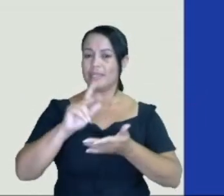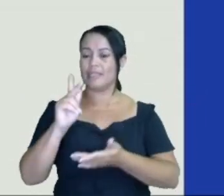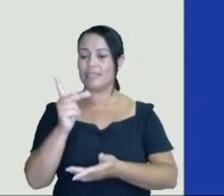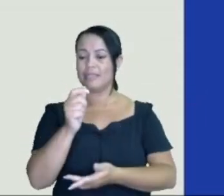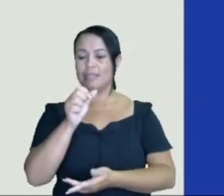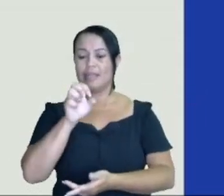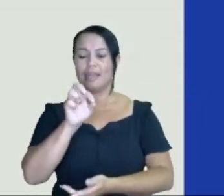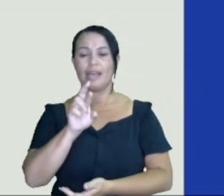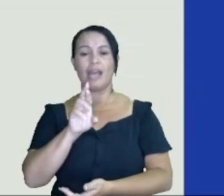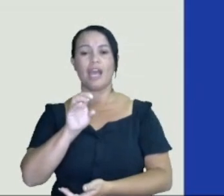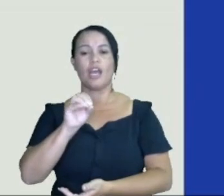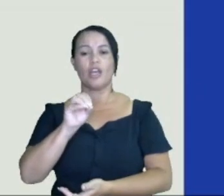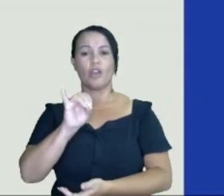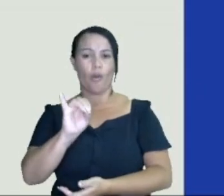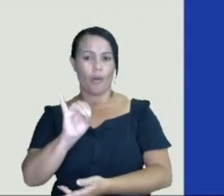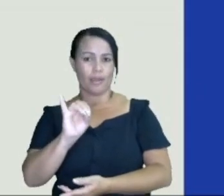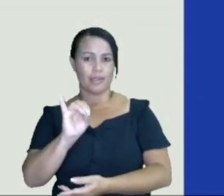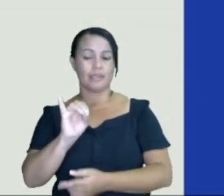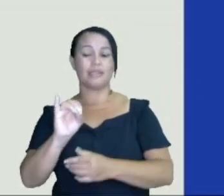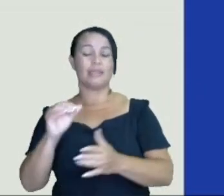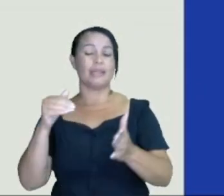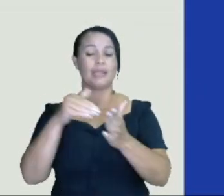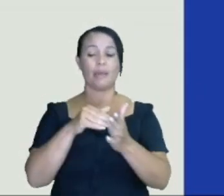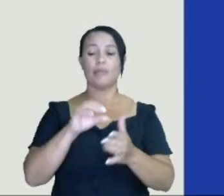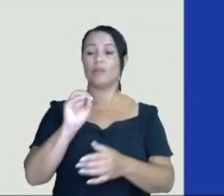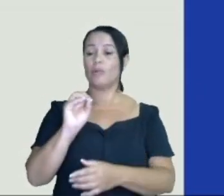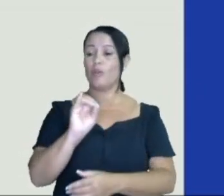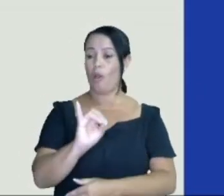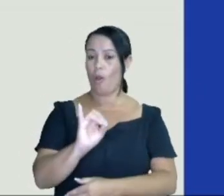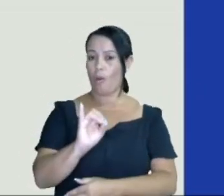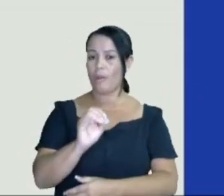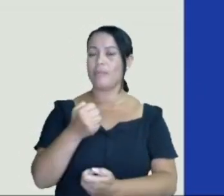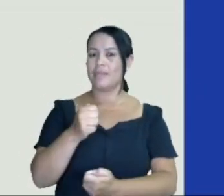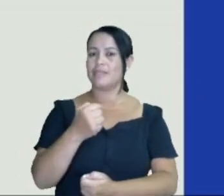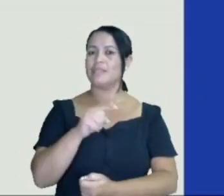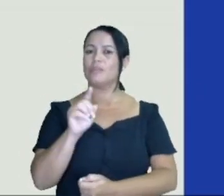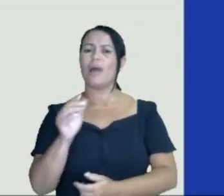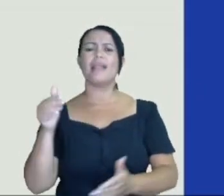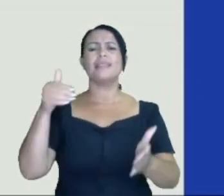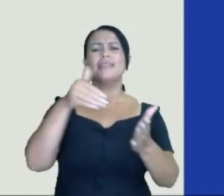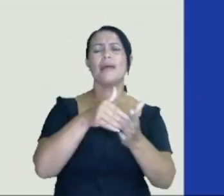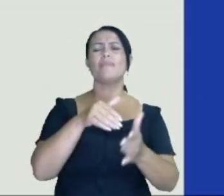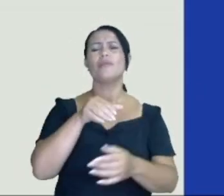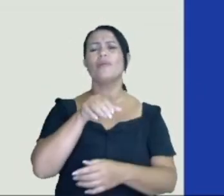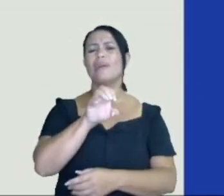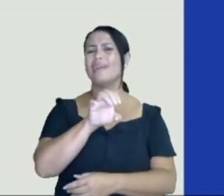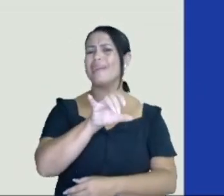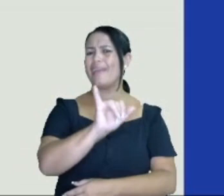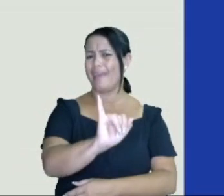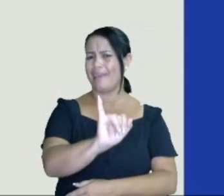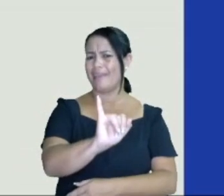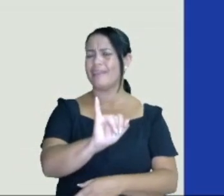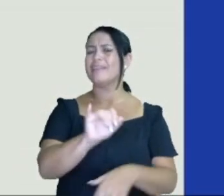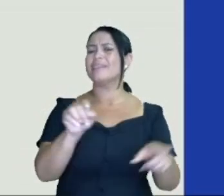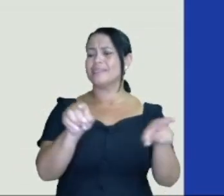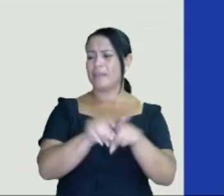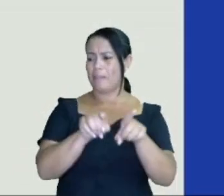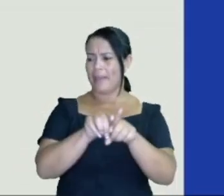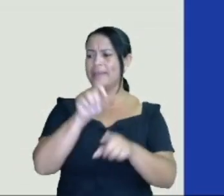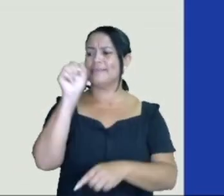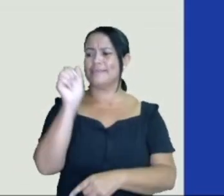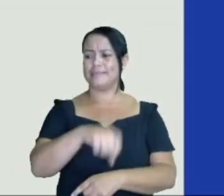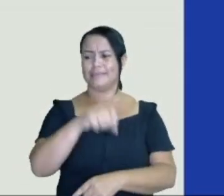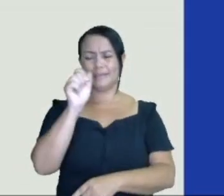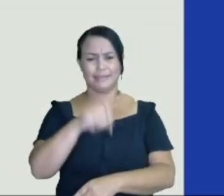herói se acentua-se. Terminou em oi. Terminou em ei. Também, professor,